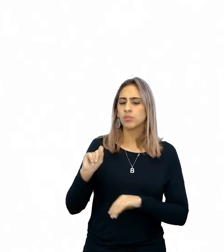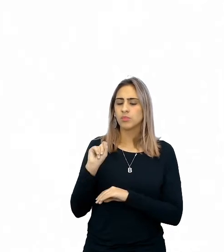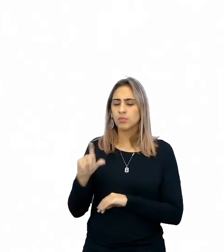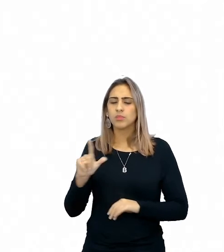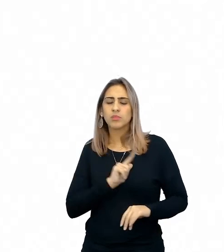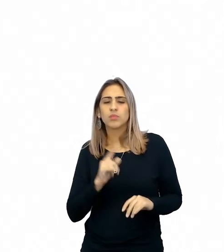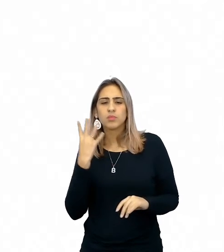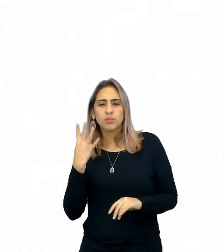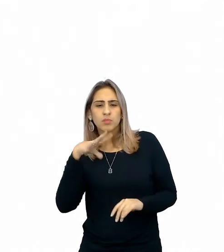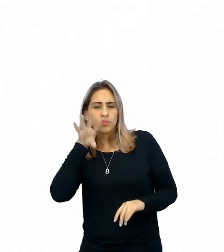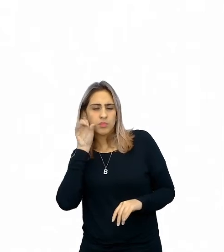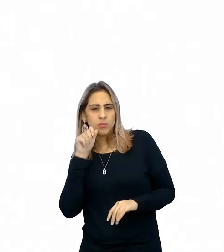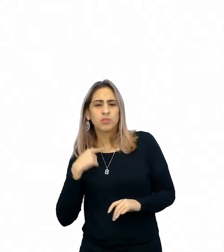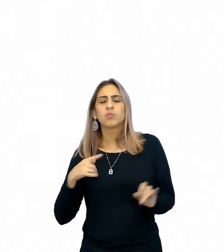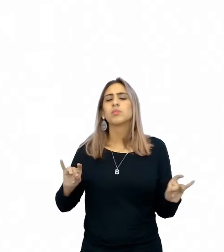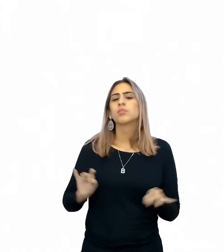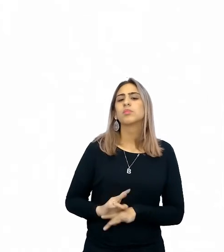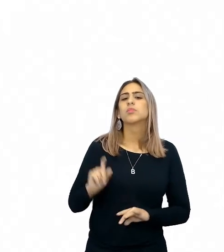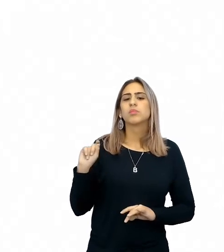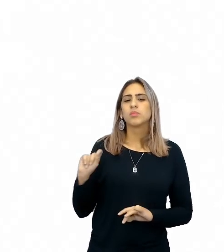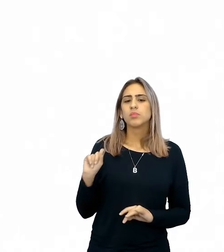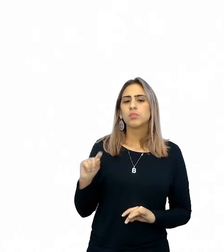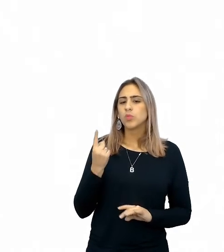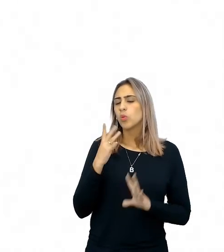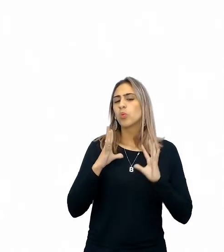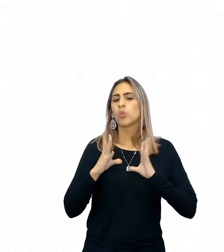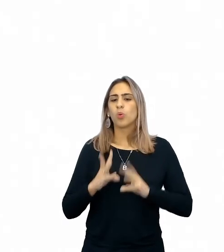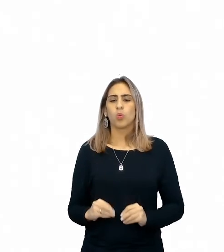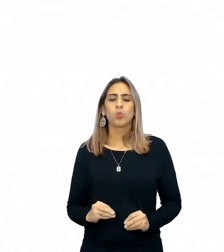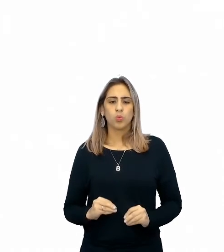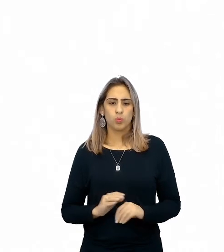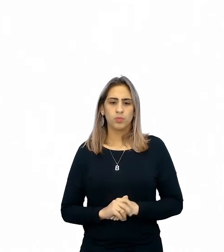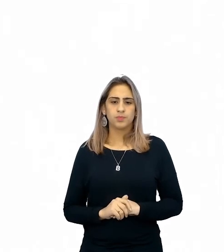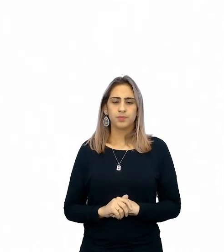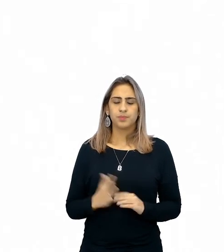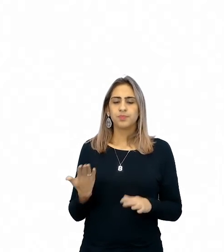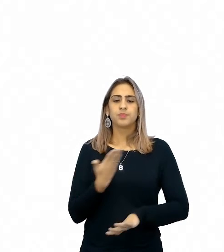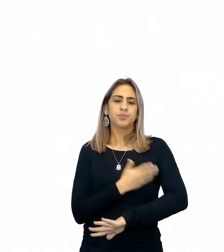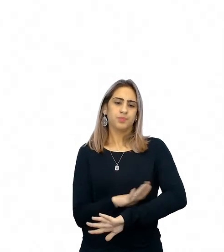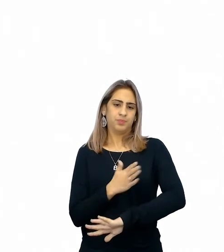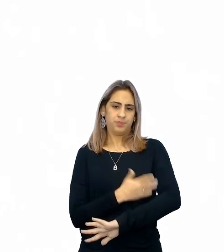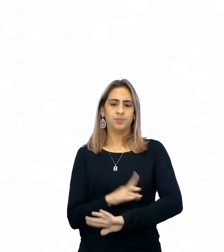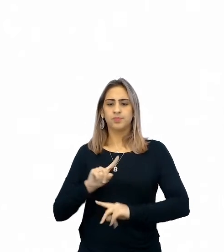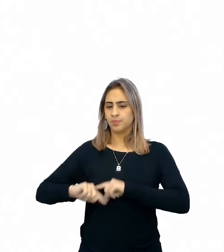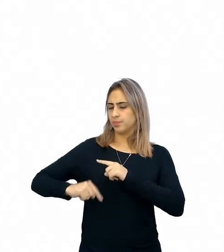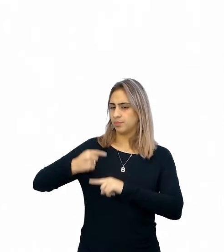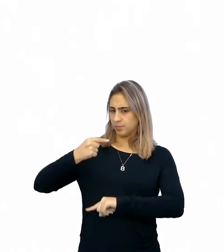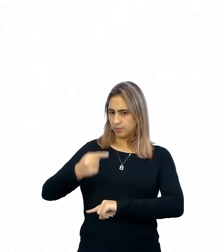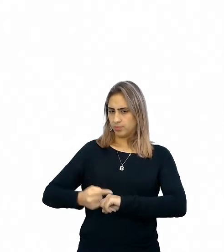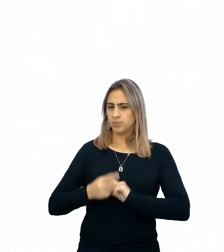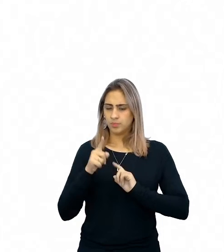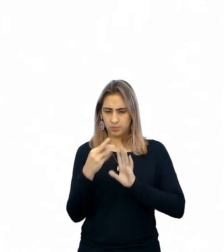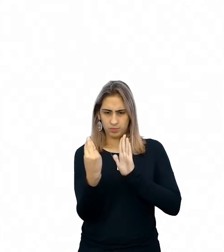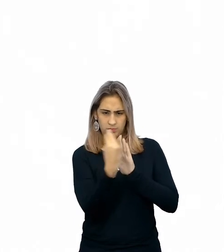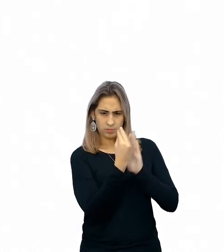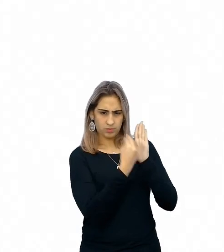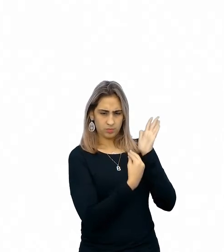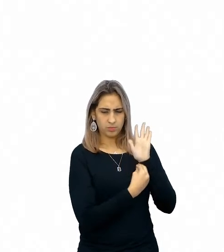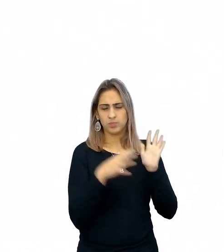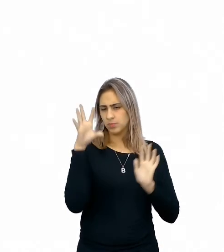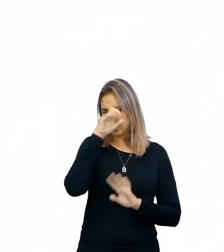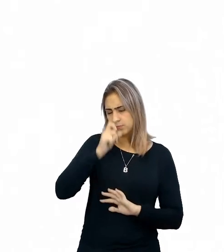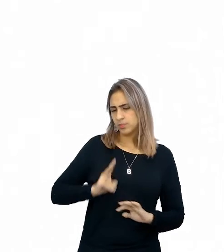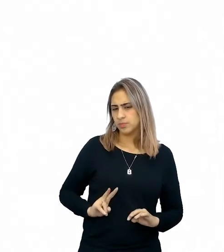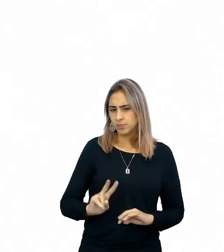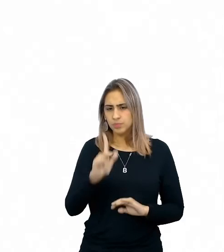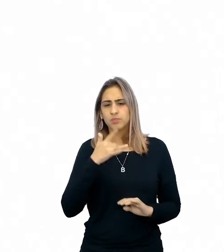tenho 4 quartos, eu completo um inteiro. E aí, o exercício seguinte, né, que está ilustrado lá no Aprender Sempre,